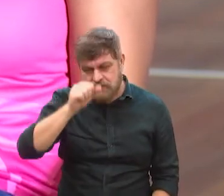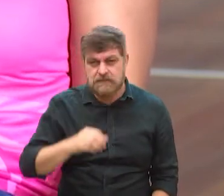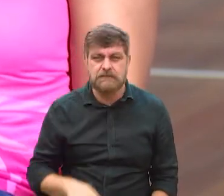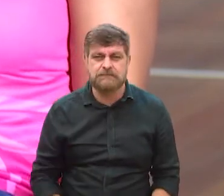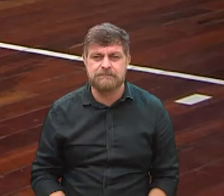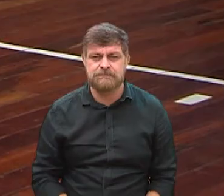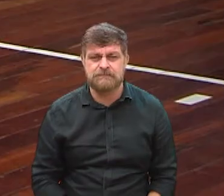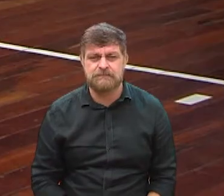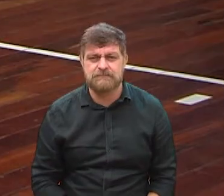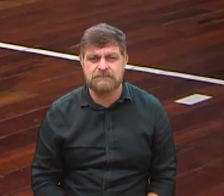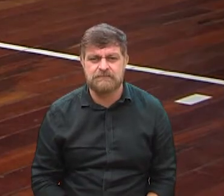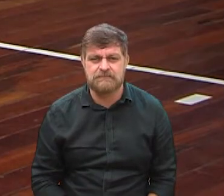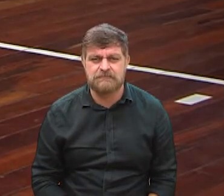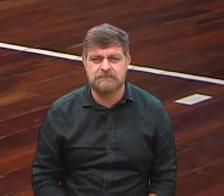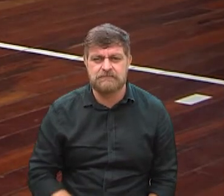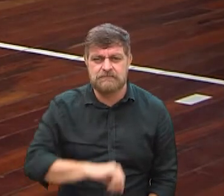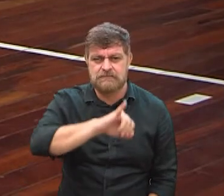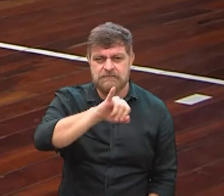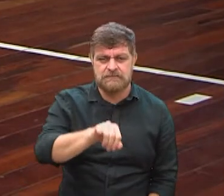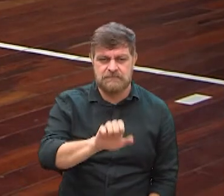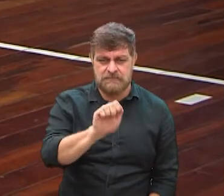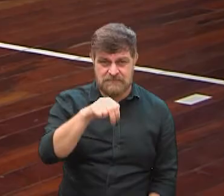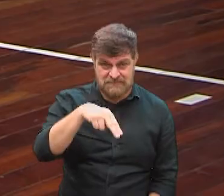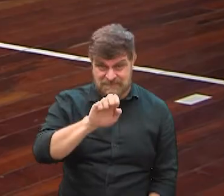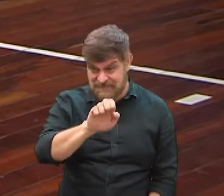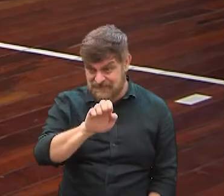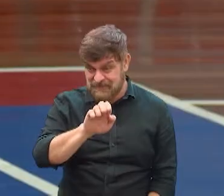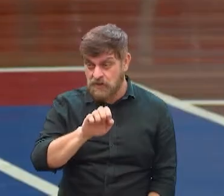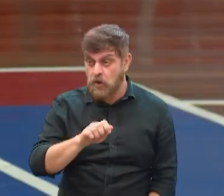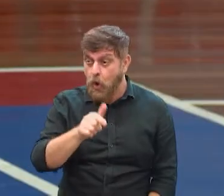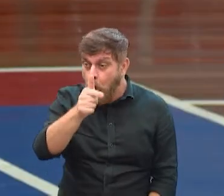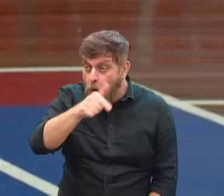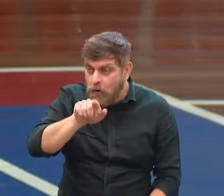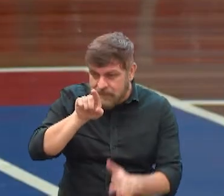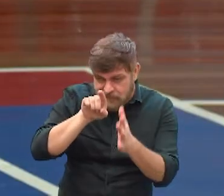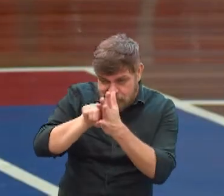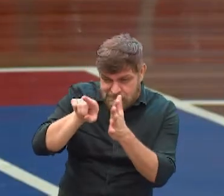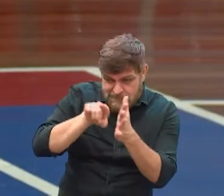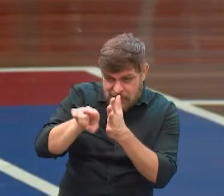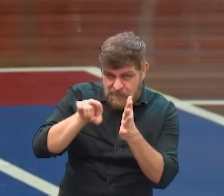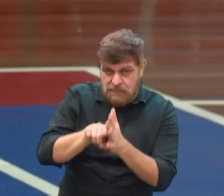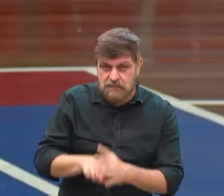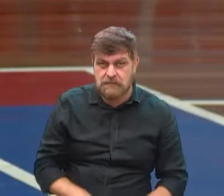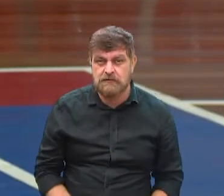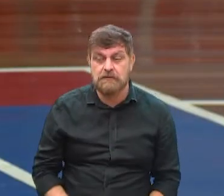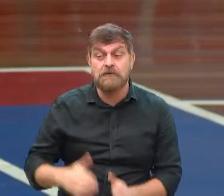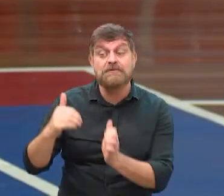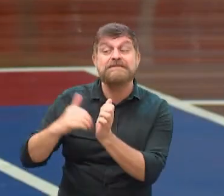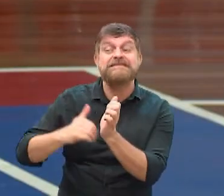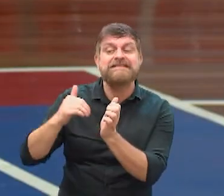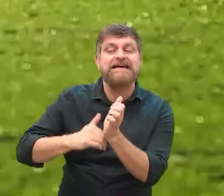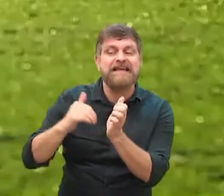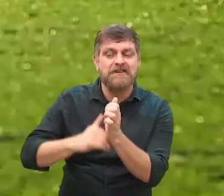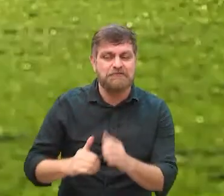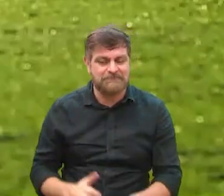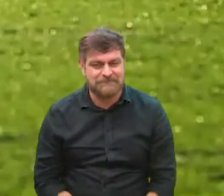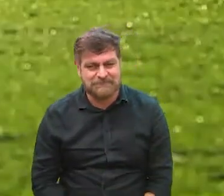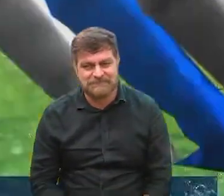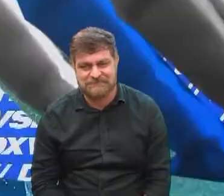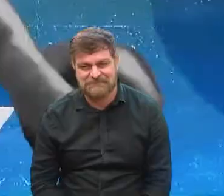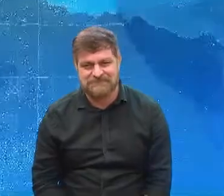né? Jeane, hora de mais um quadro aqui no nosso programa, que é o que ninguém sabe.